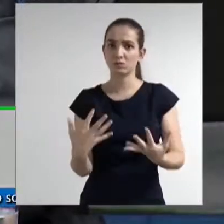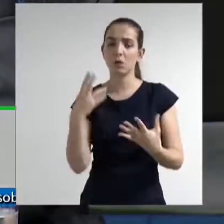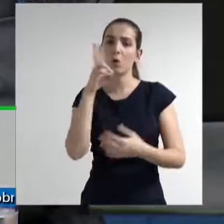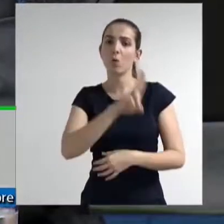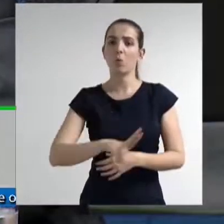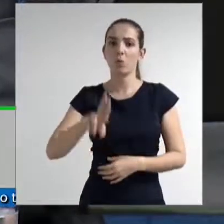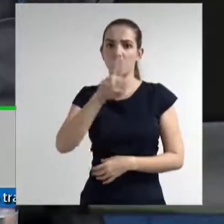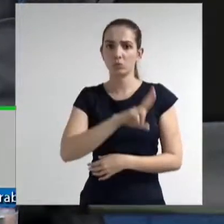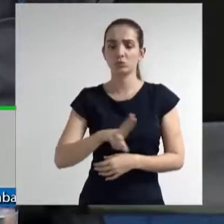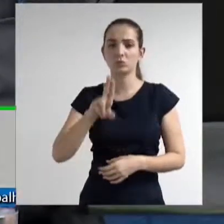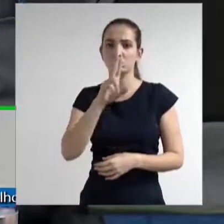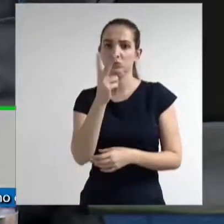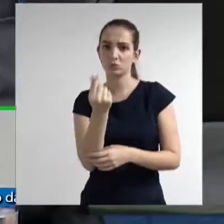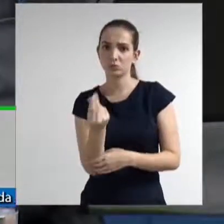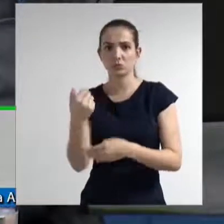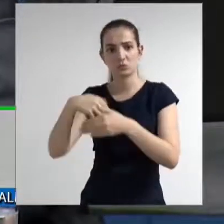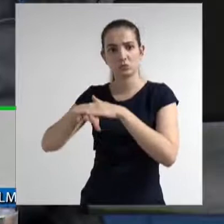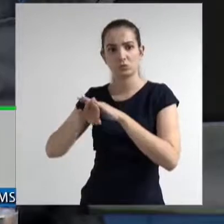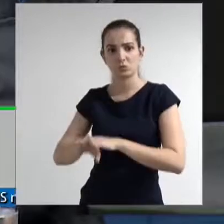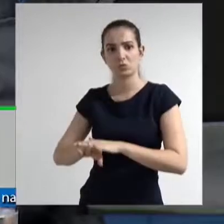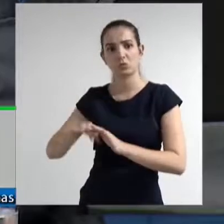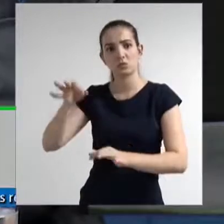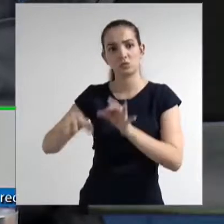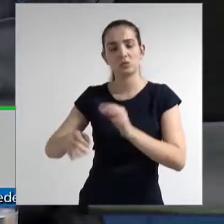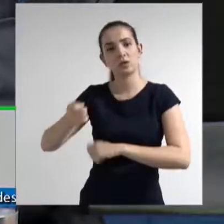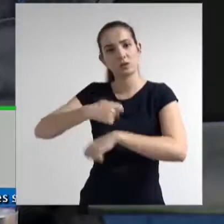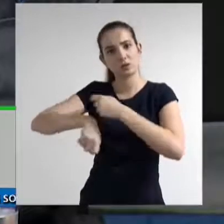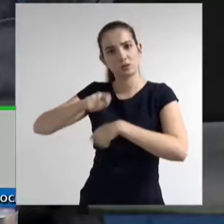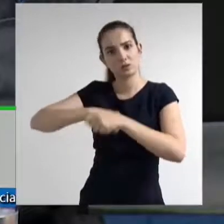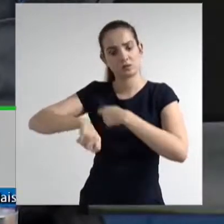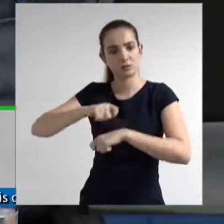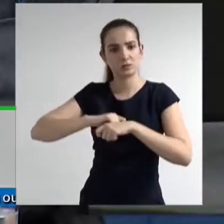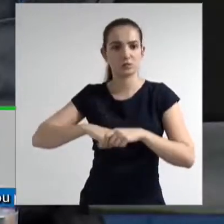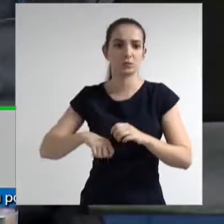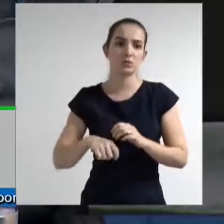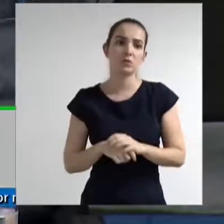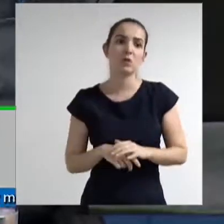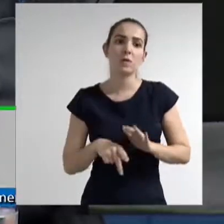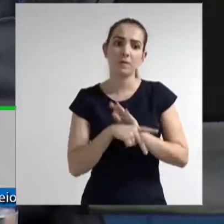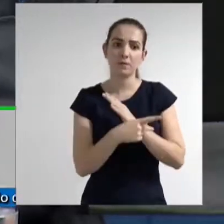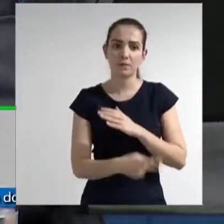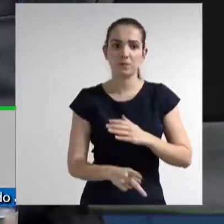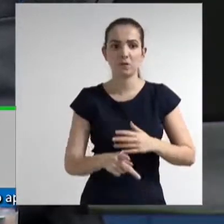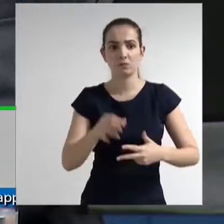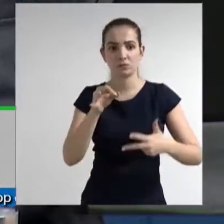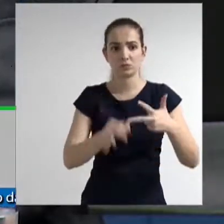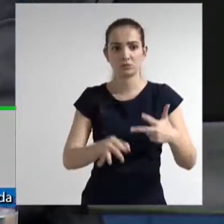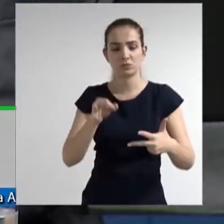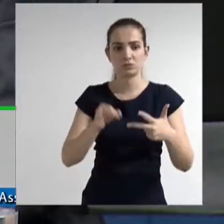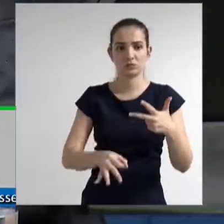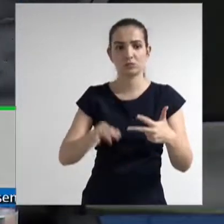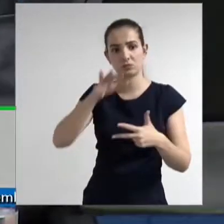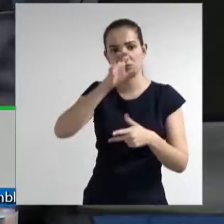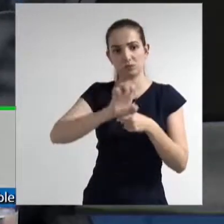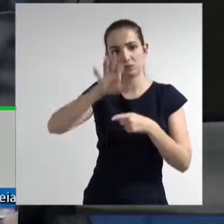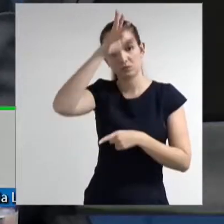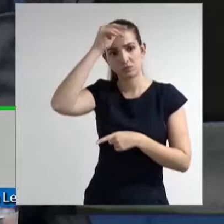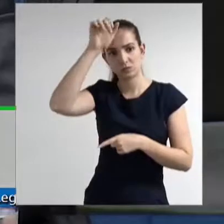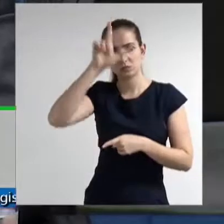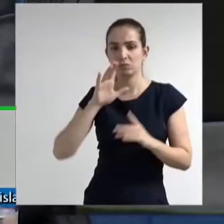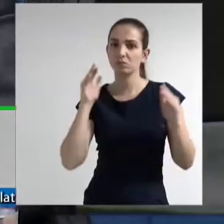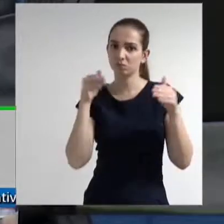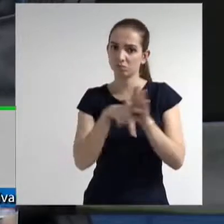a utilização dos depósitos judiciais e administrativos vinculados ao Poder Judiciário do Estado de Mato Grosso do Sul para os fins